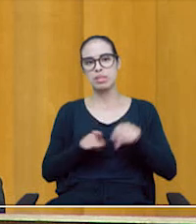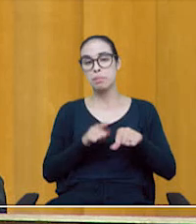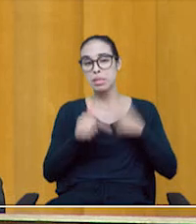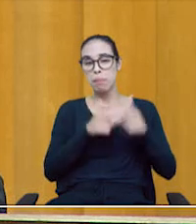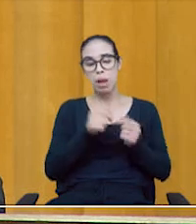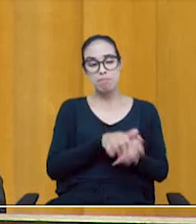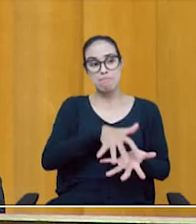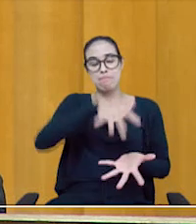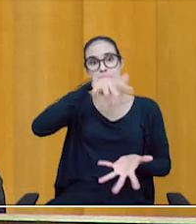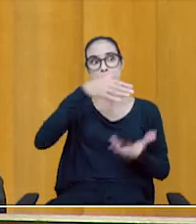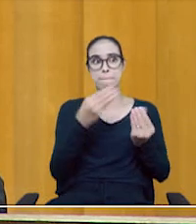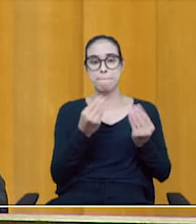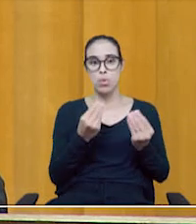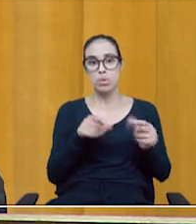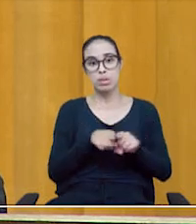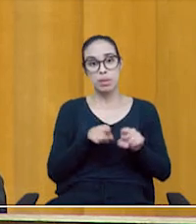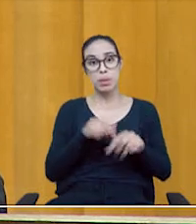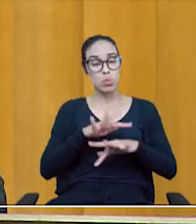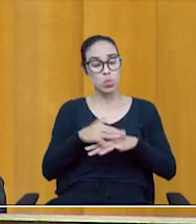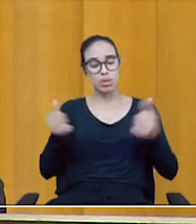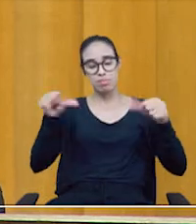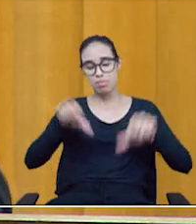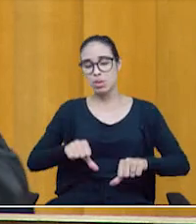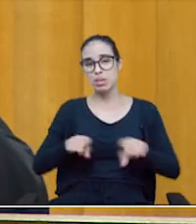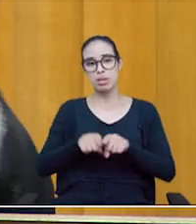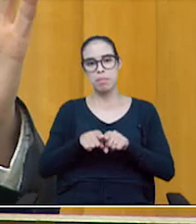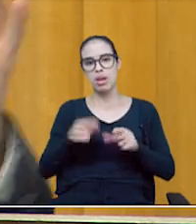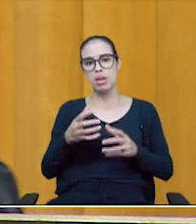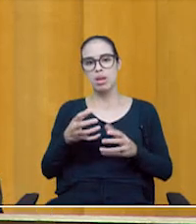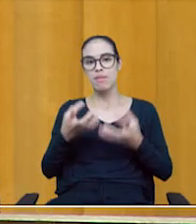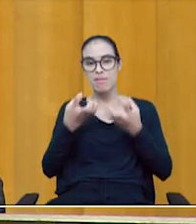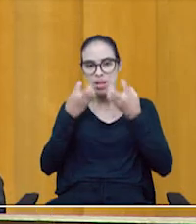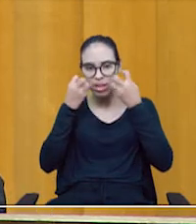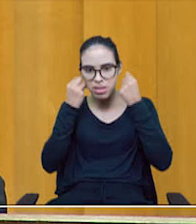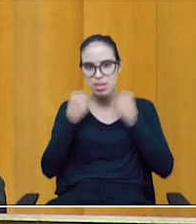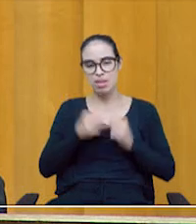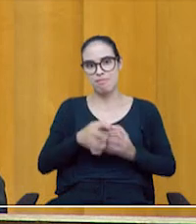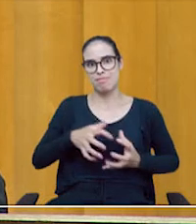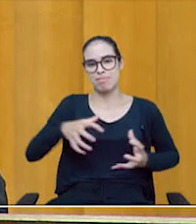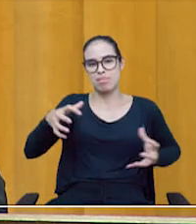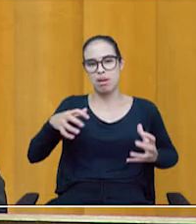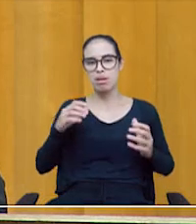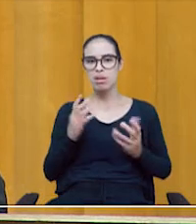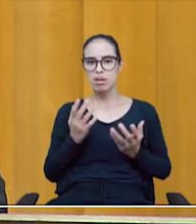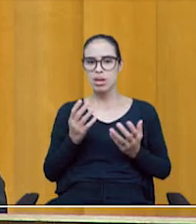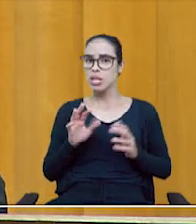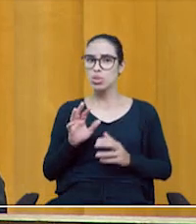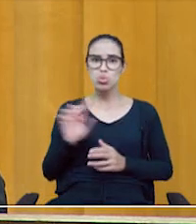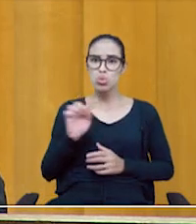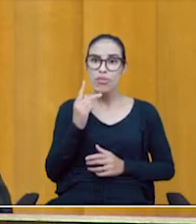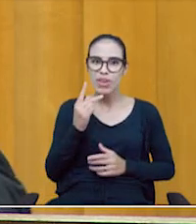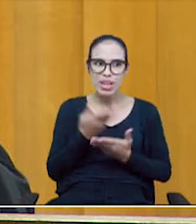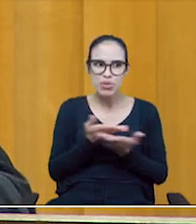adoecimento, inclusive especialmente mental, agravados, e envelhecimento acentuado. Não estou chamando ninguém de velho, apenas mais experientes, e espero que essa